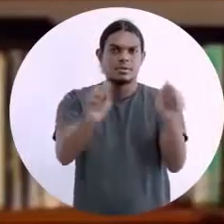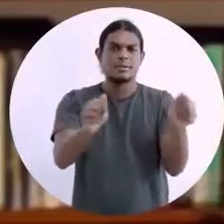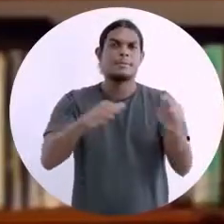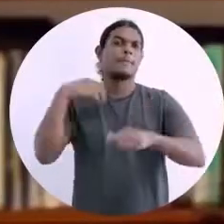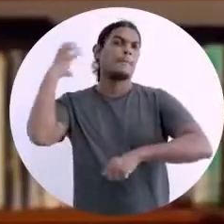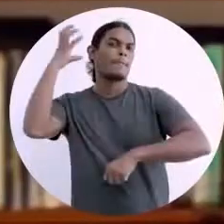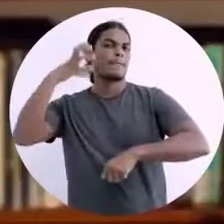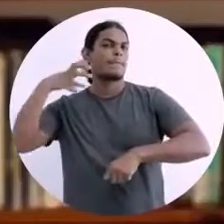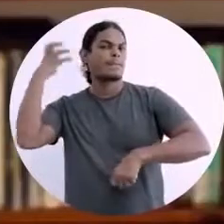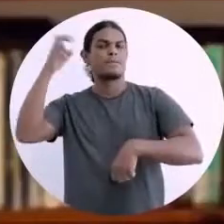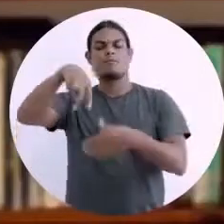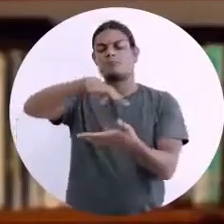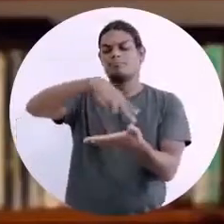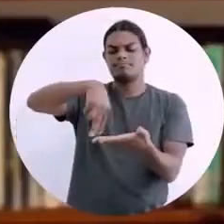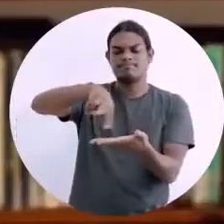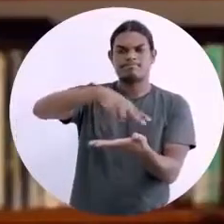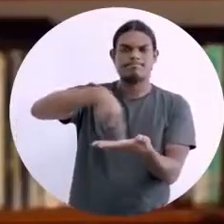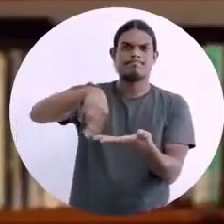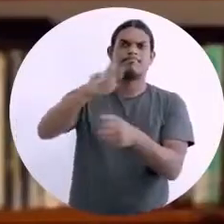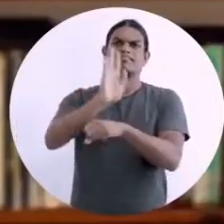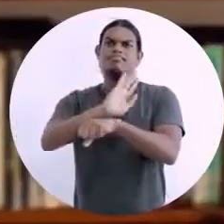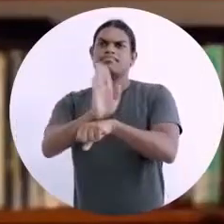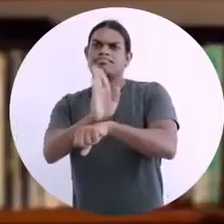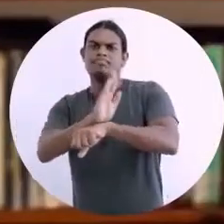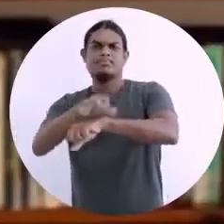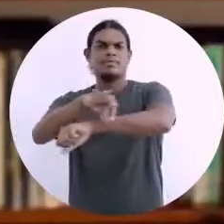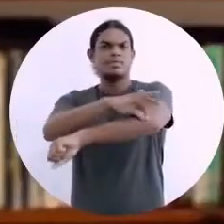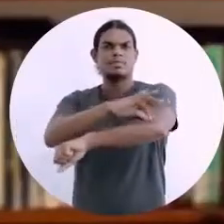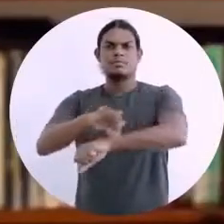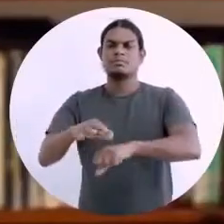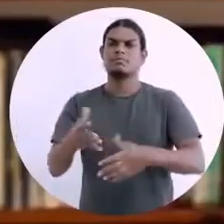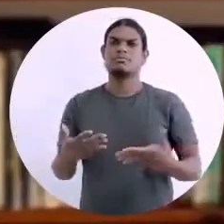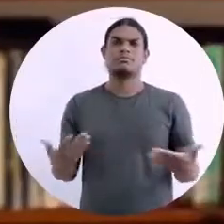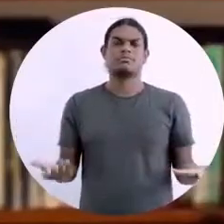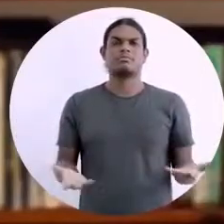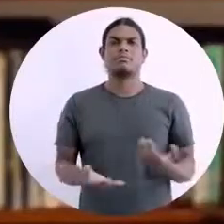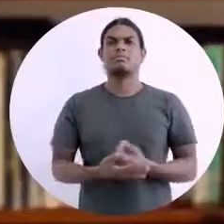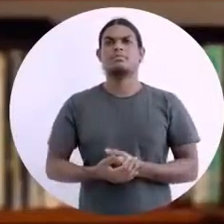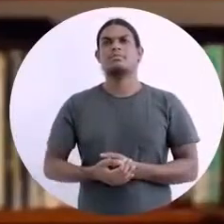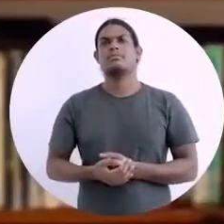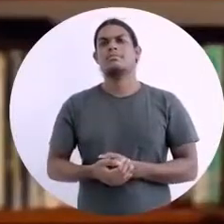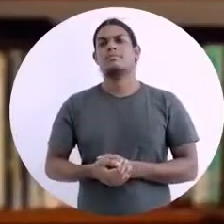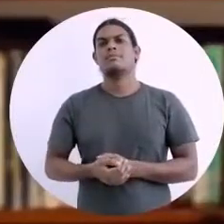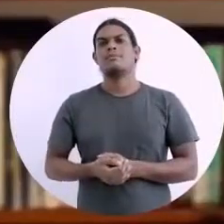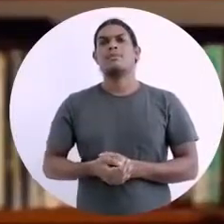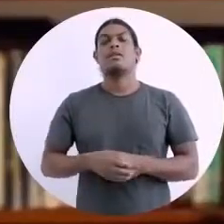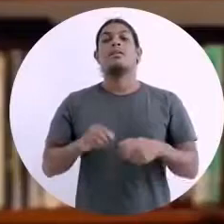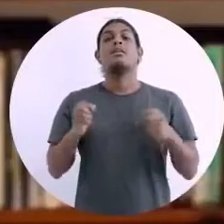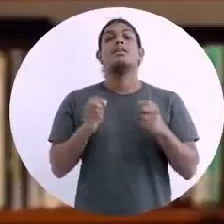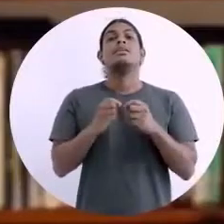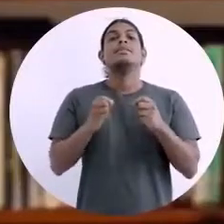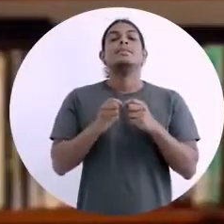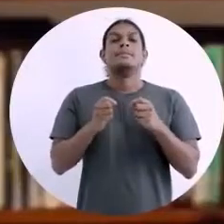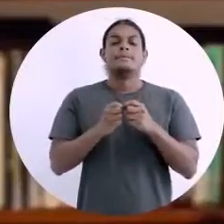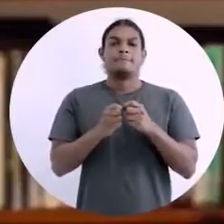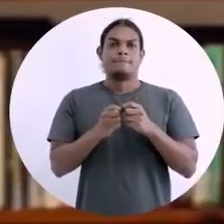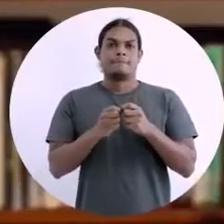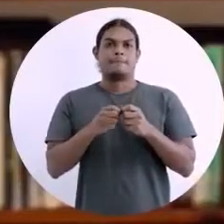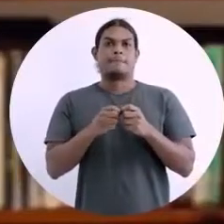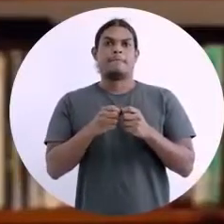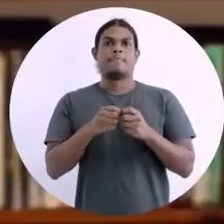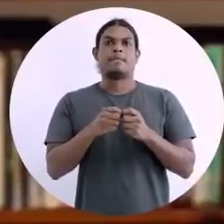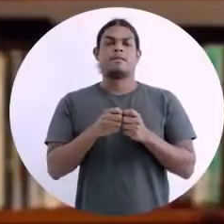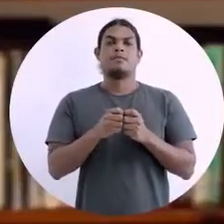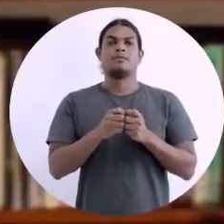artes visuais, artes plásticas, cinema, arquitetura, entra na classe 700. Pois bem, fazendo um exercício, se vocês forem classificar a orquestra